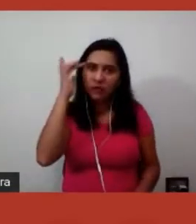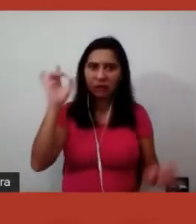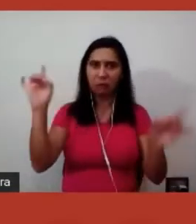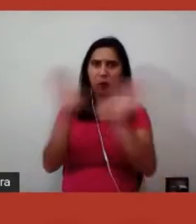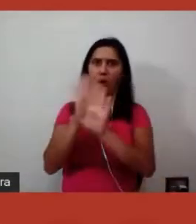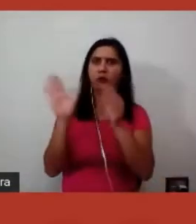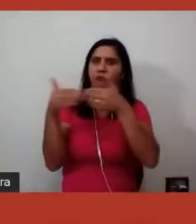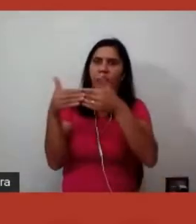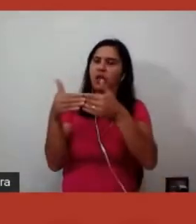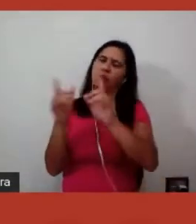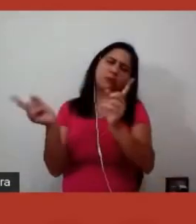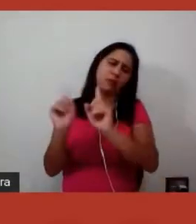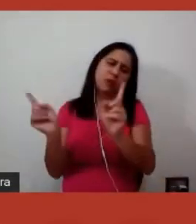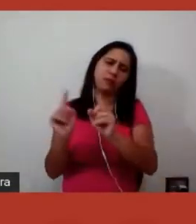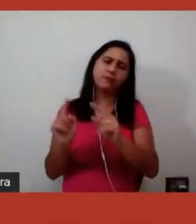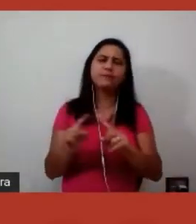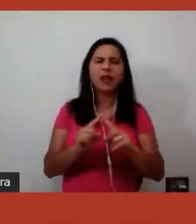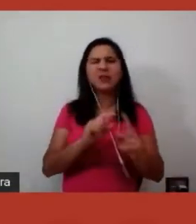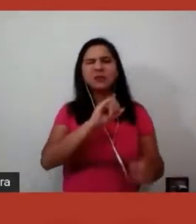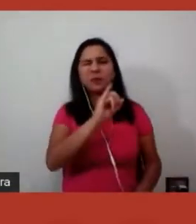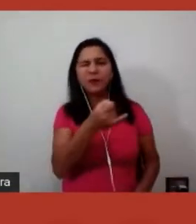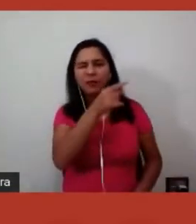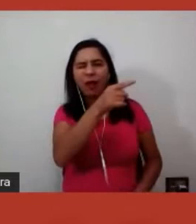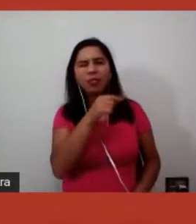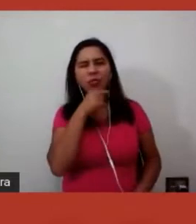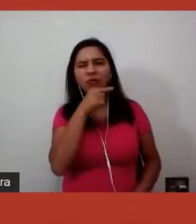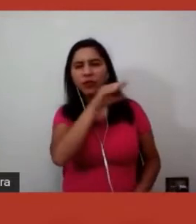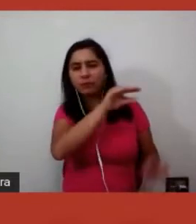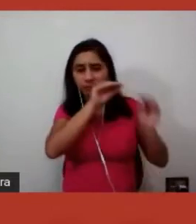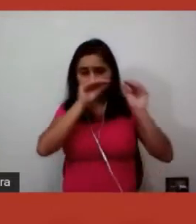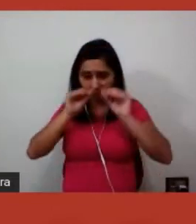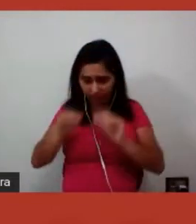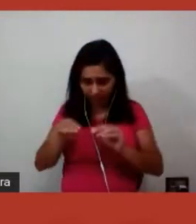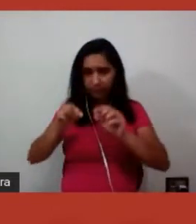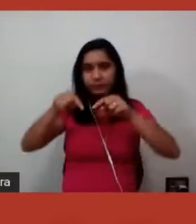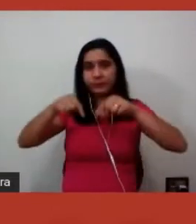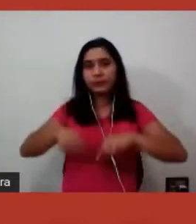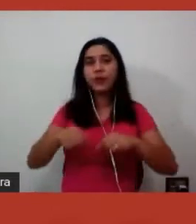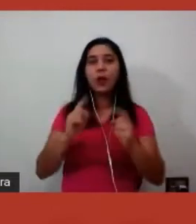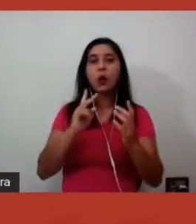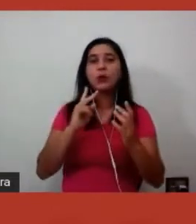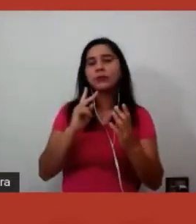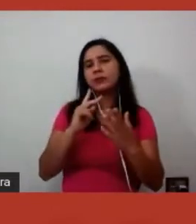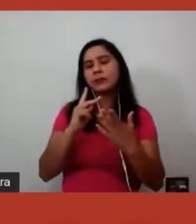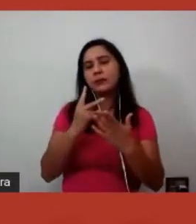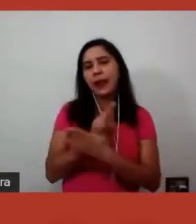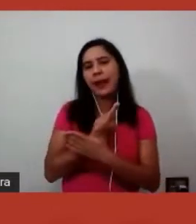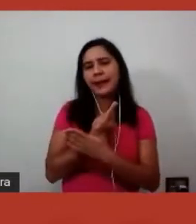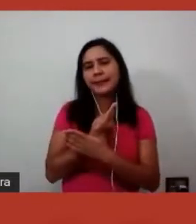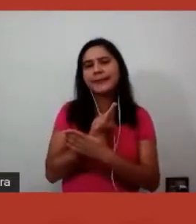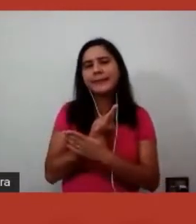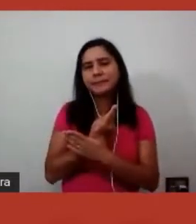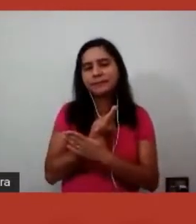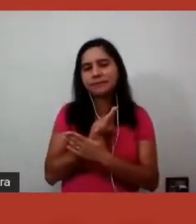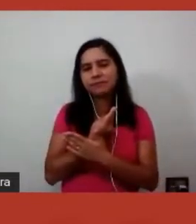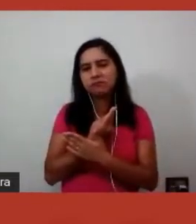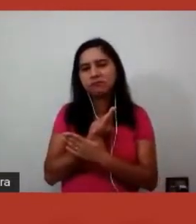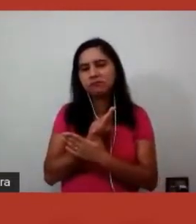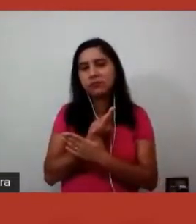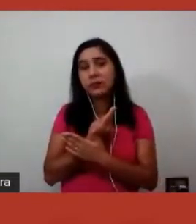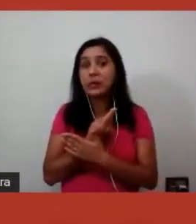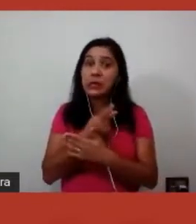maneira como a Bruna colocou, eu queria puxar para vocês uma situação que ocorre como pano de fundo, que talvez